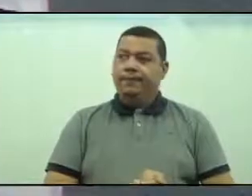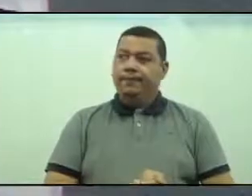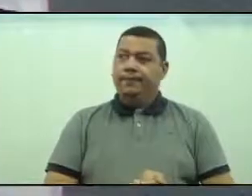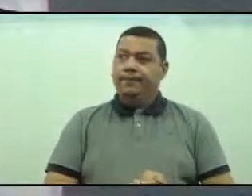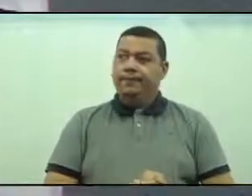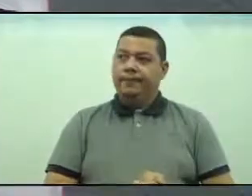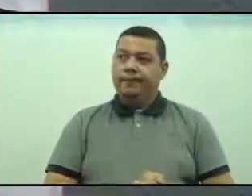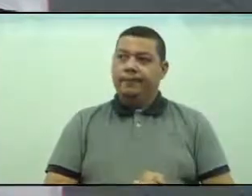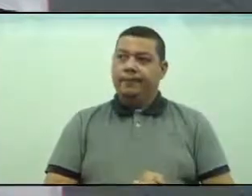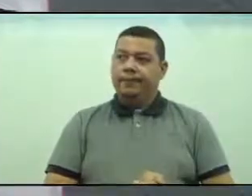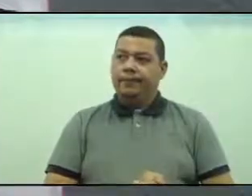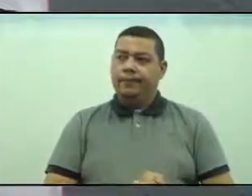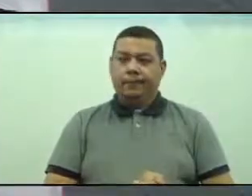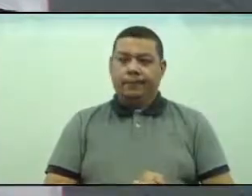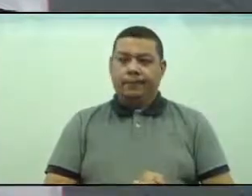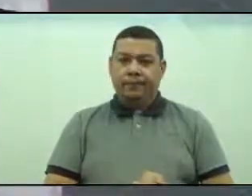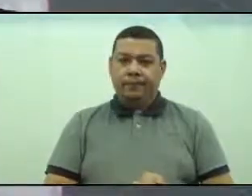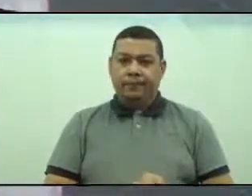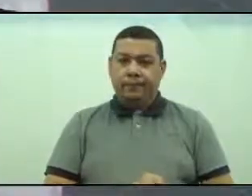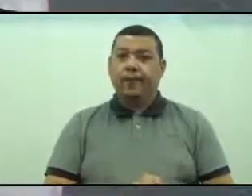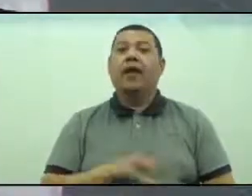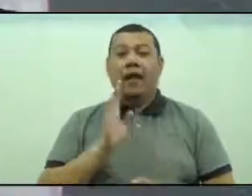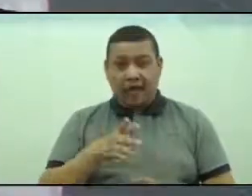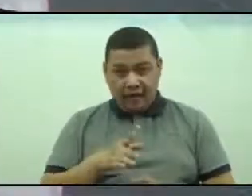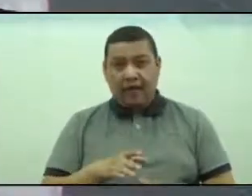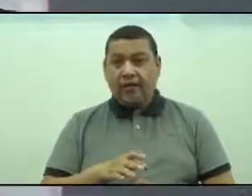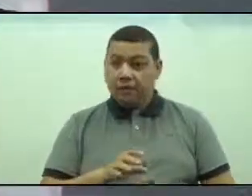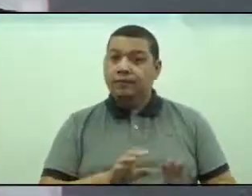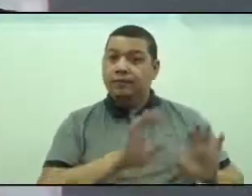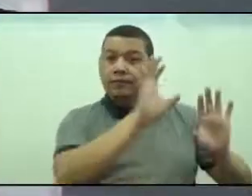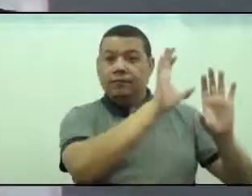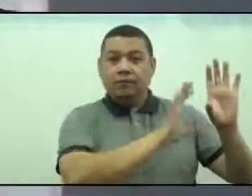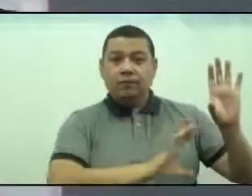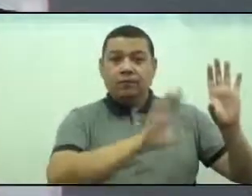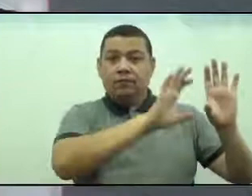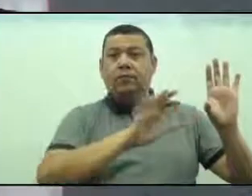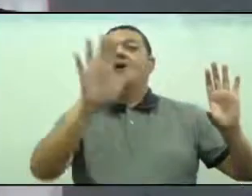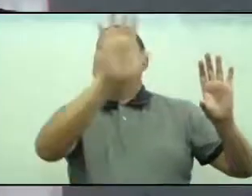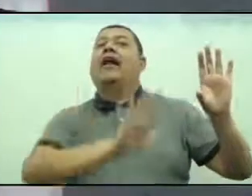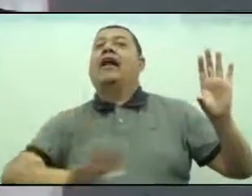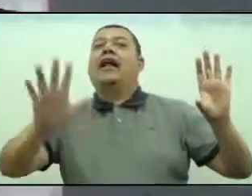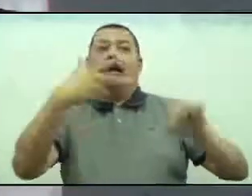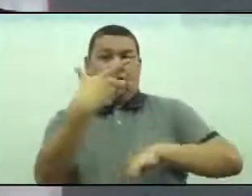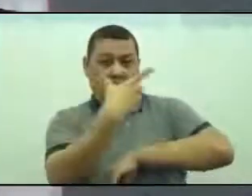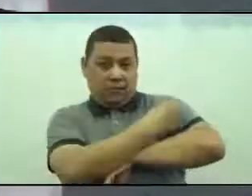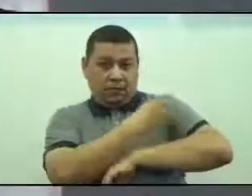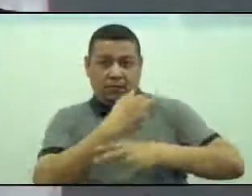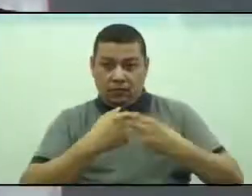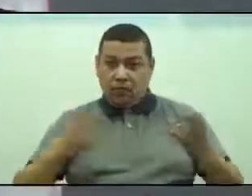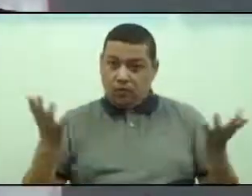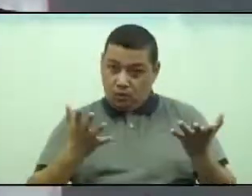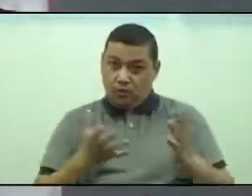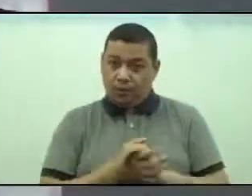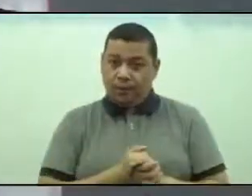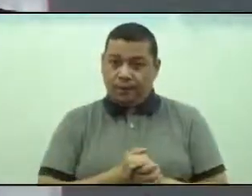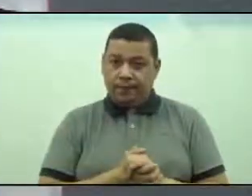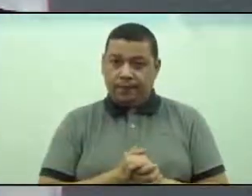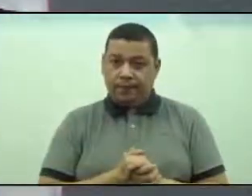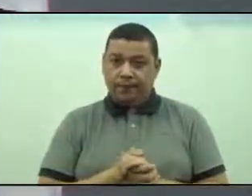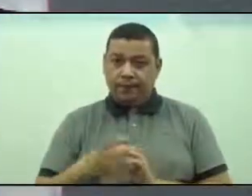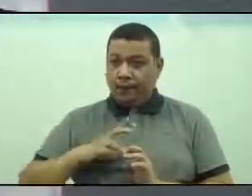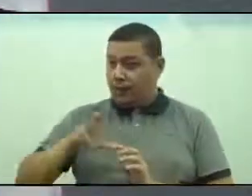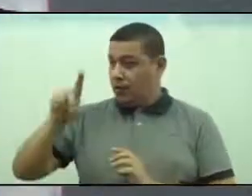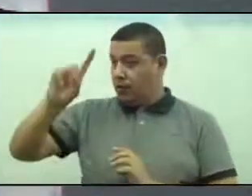uma demanda também do Plano Nacional de Vacinação, e hoje nós vamos derrubar também o